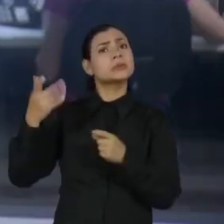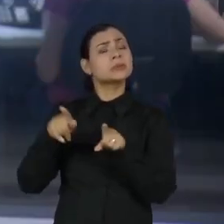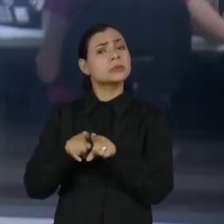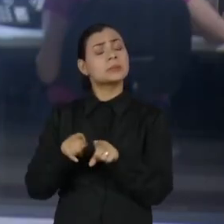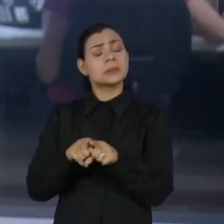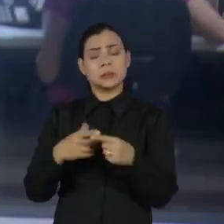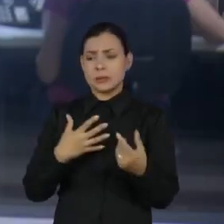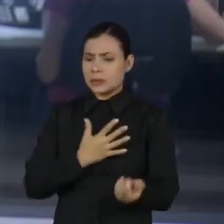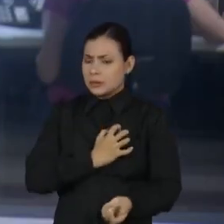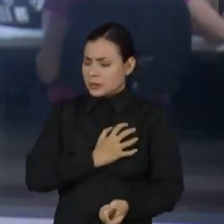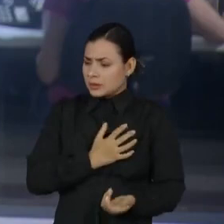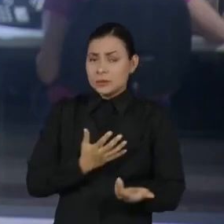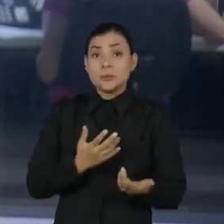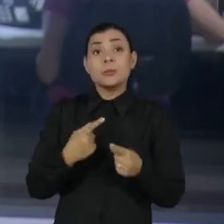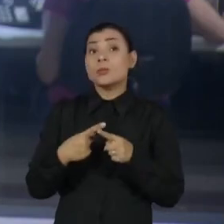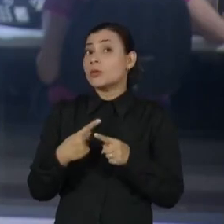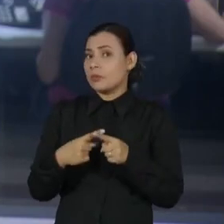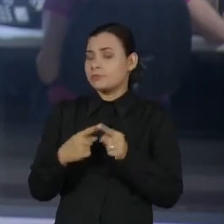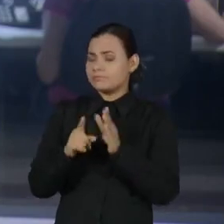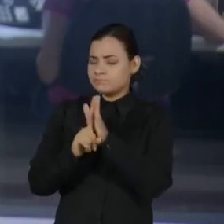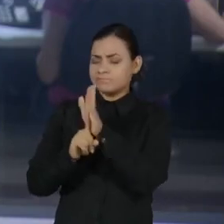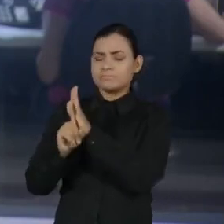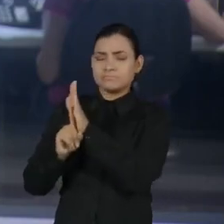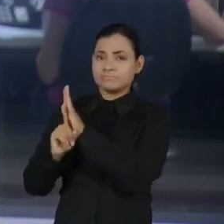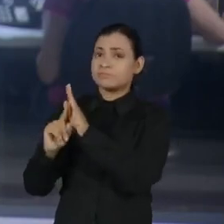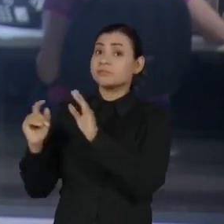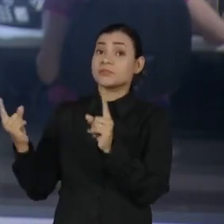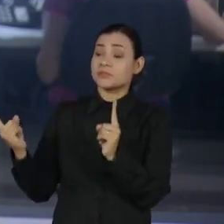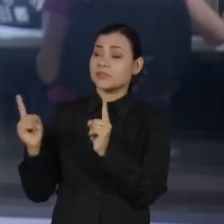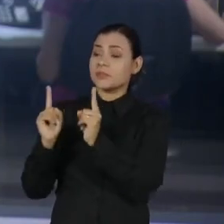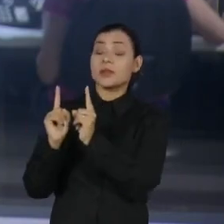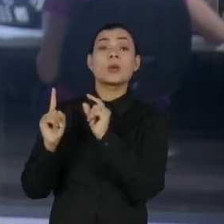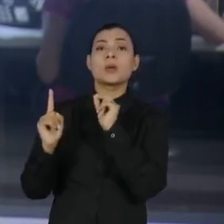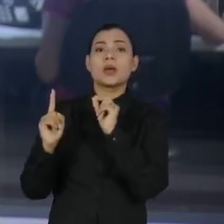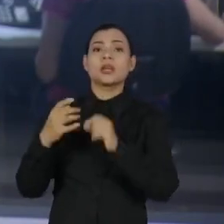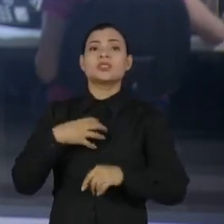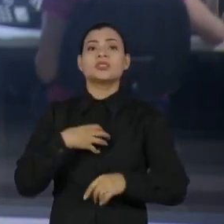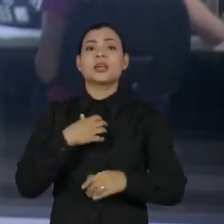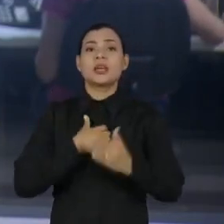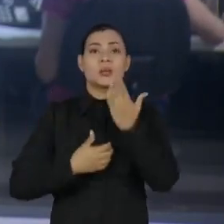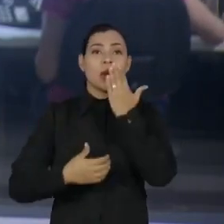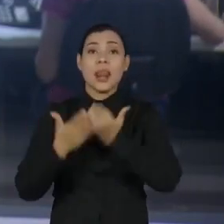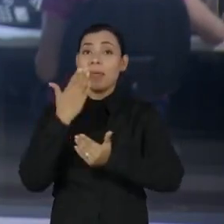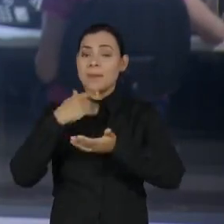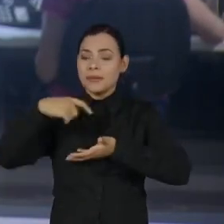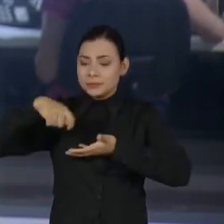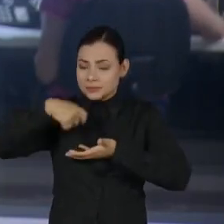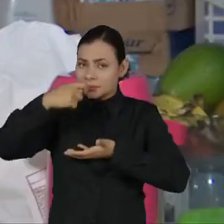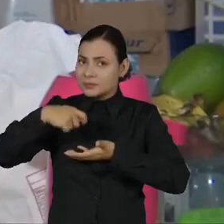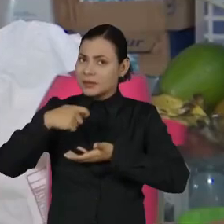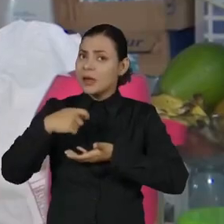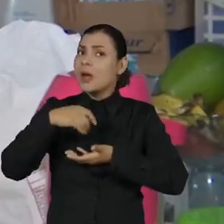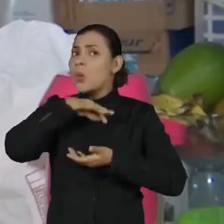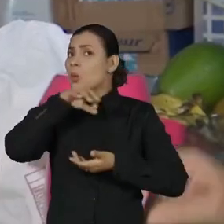estudo comprovou essa relação, que pode acontecer. E o hábito alimentar é um dos fatores principais.